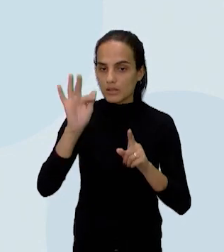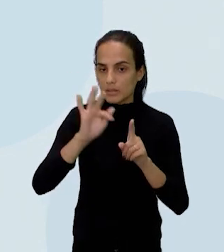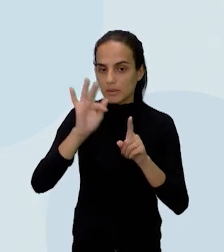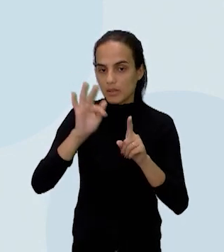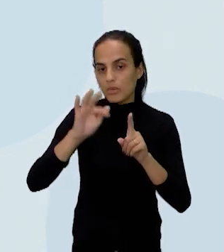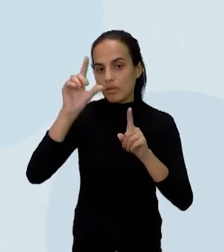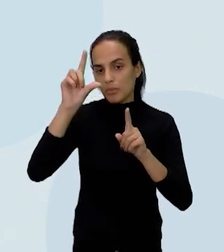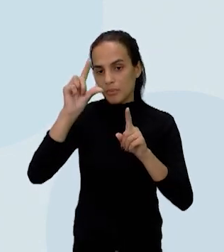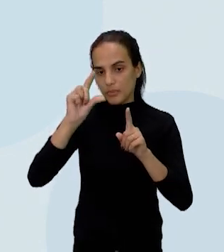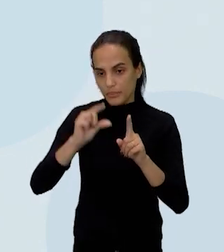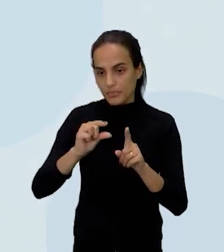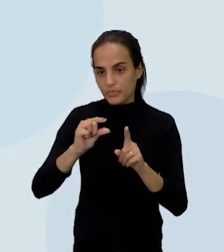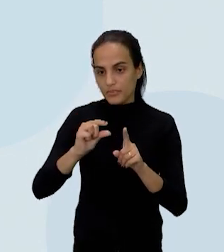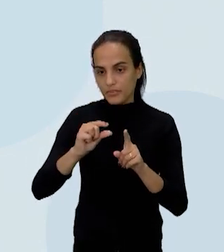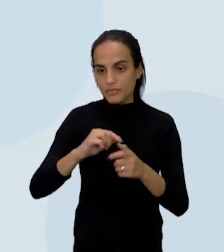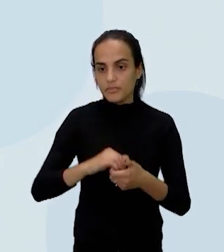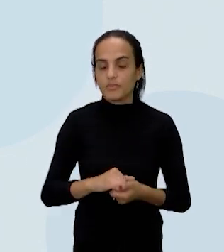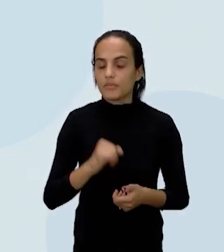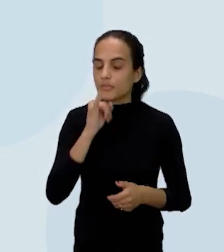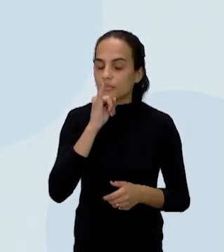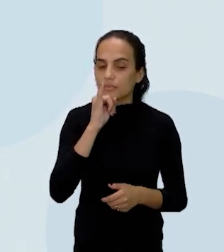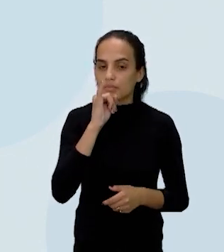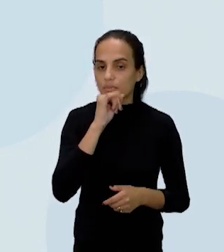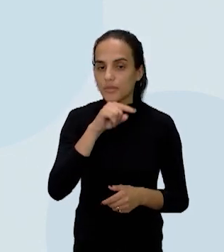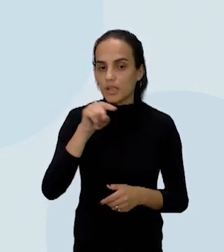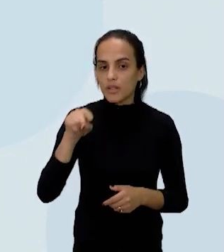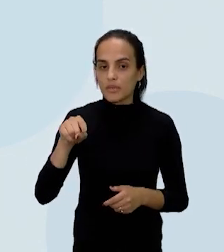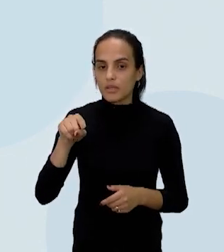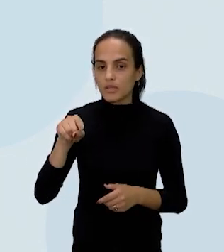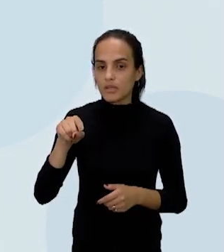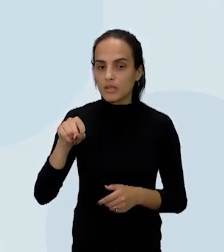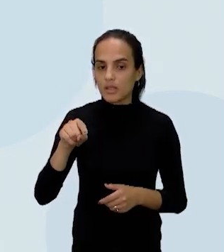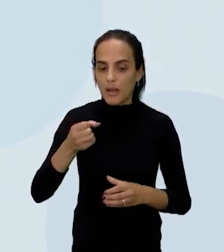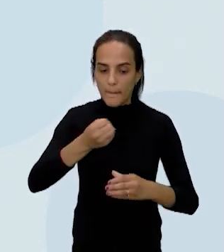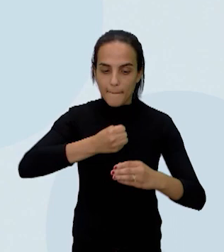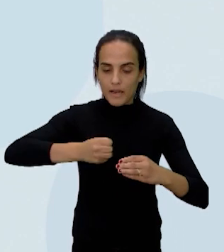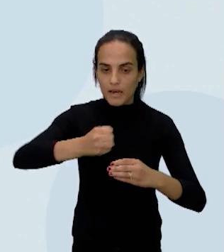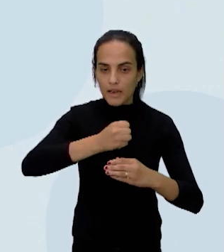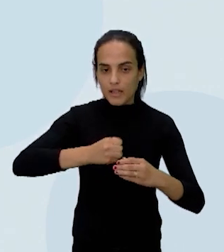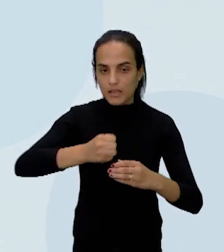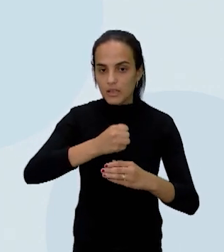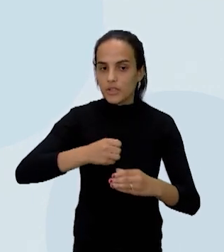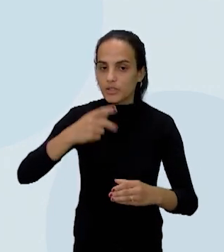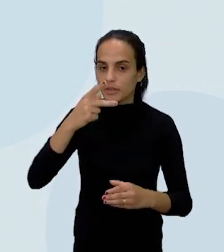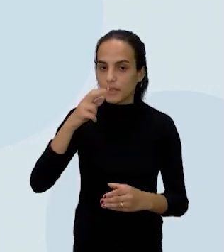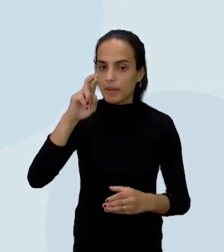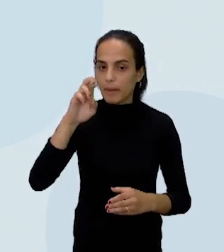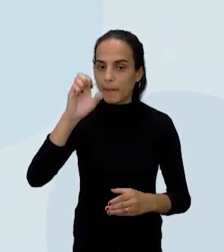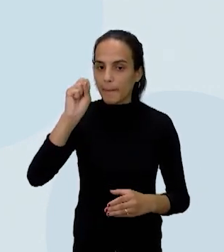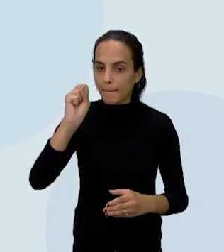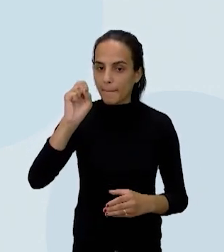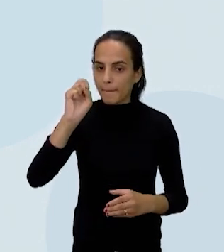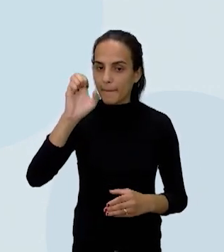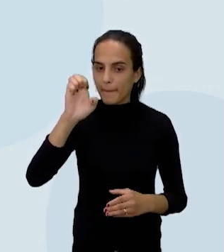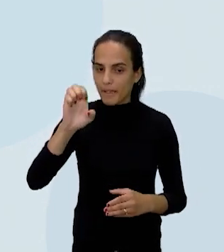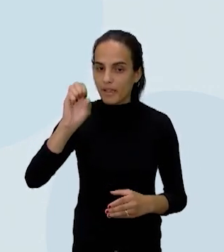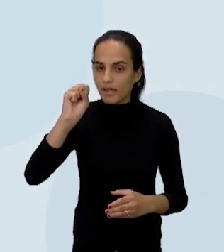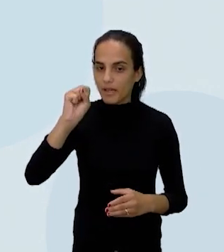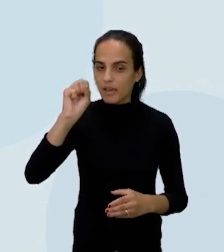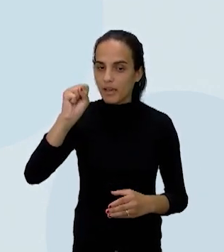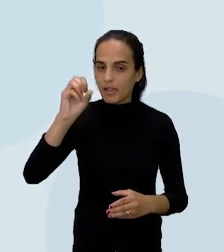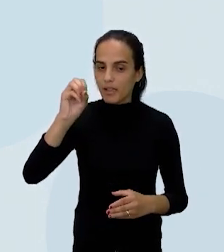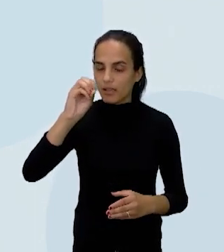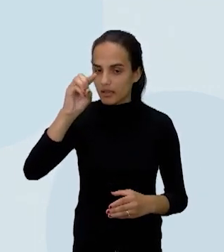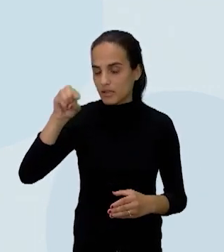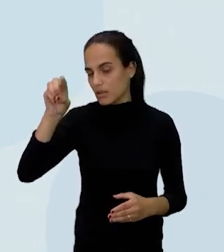daquela coisa. Então, por exemplo, na panela de pressão, eu diminuo o volume dos gases. Se eu liberar aqueles